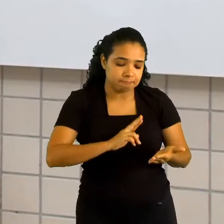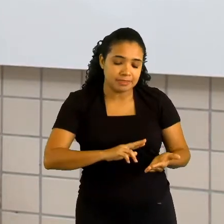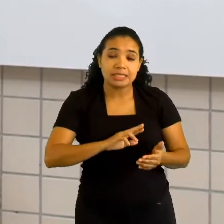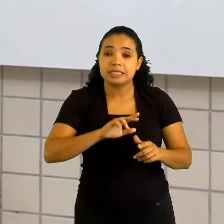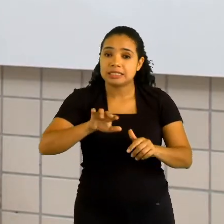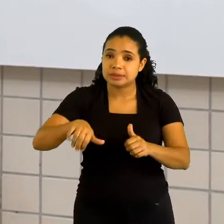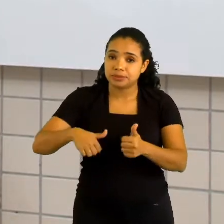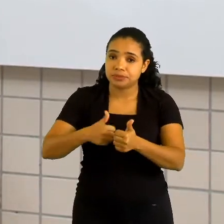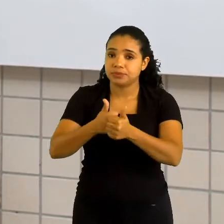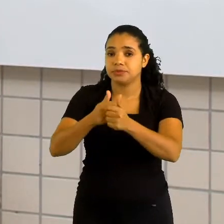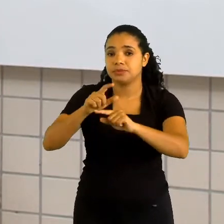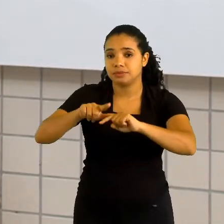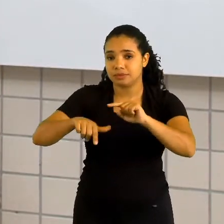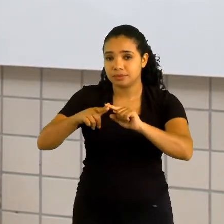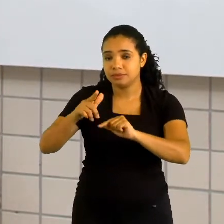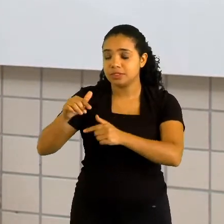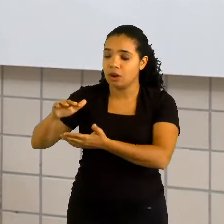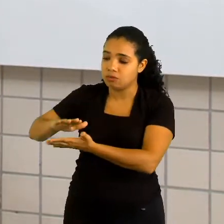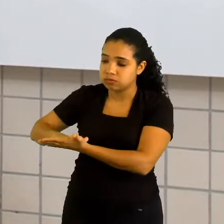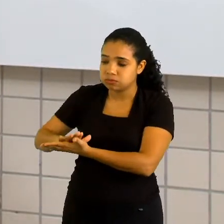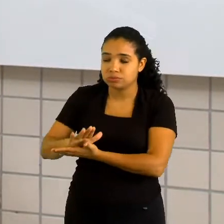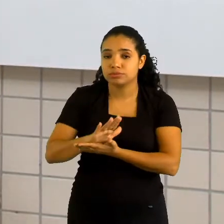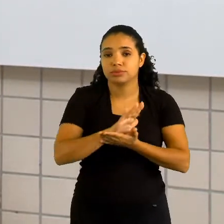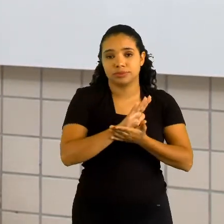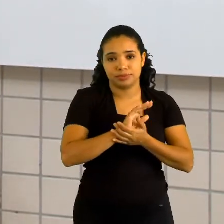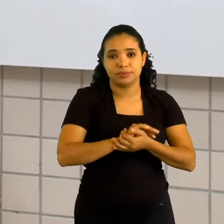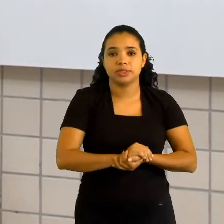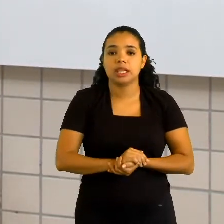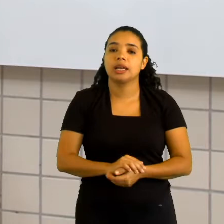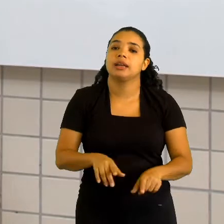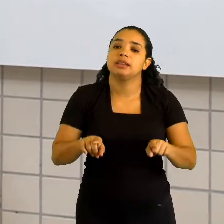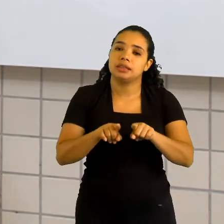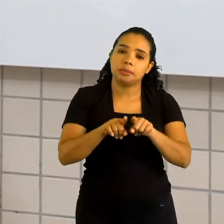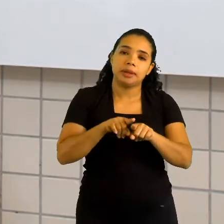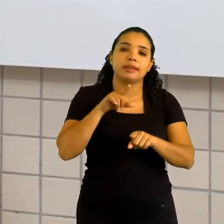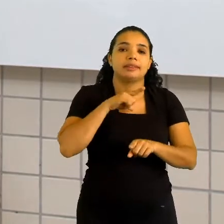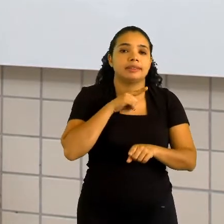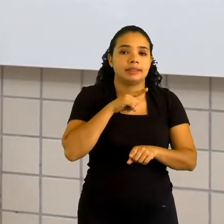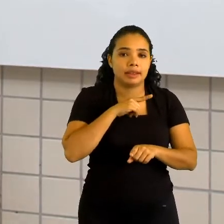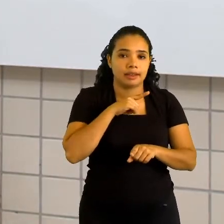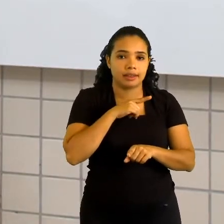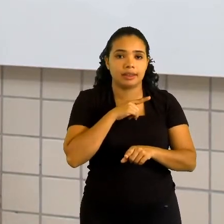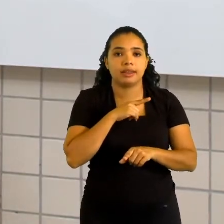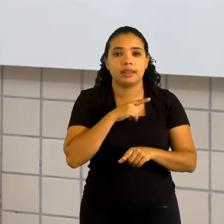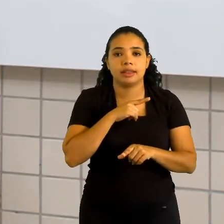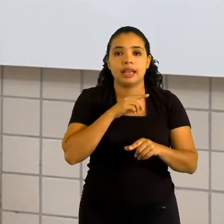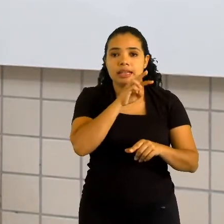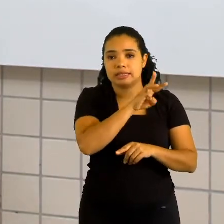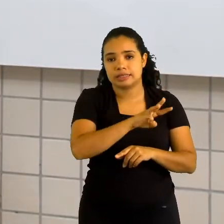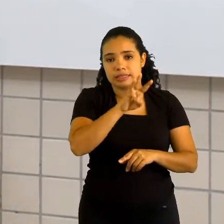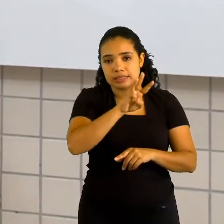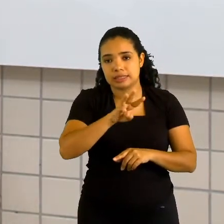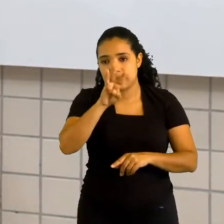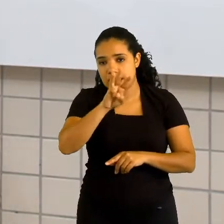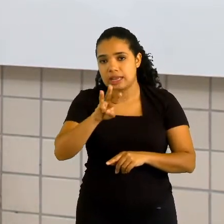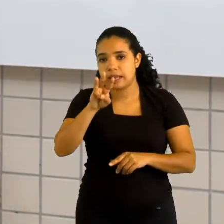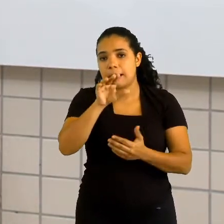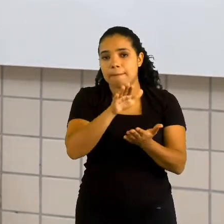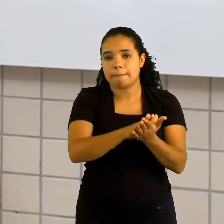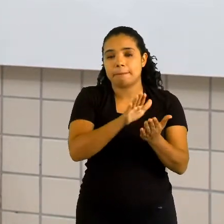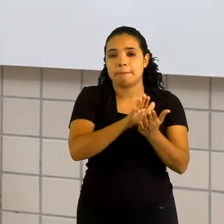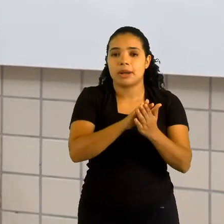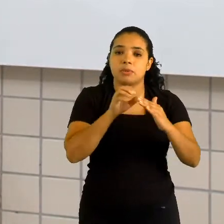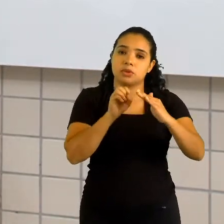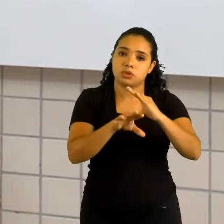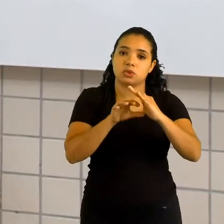material impresso. E nós ainda temos, claro, a opção de você entrar no site do Palmas Homeschool